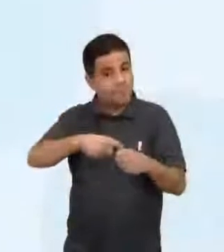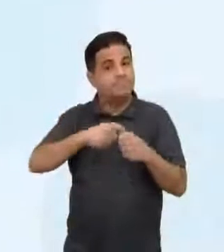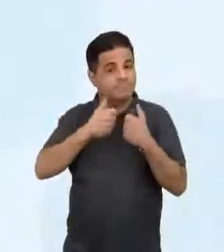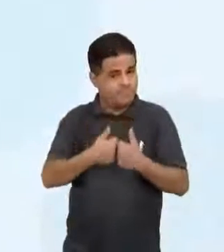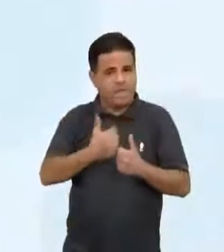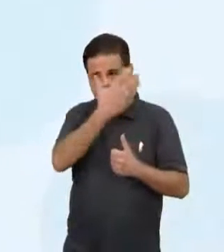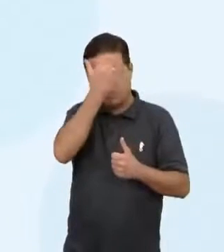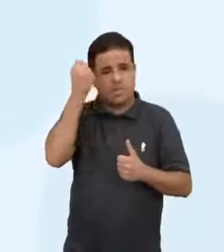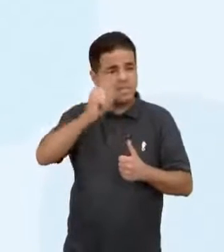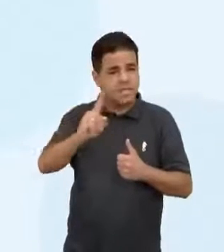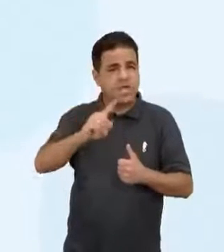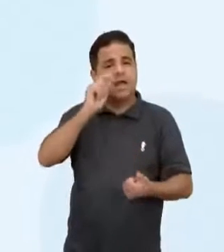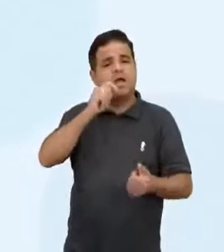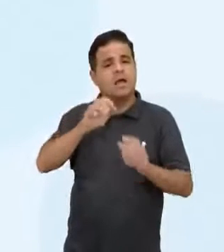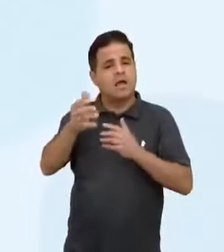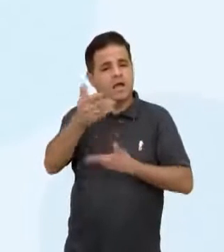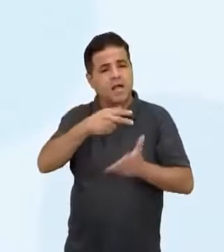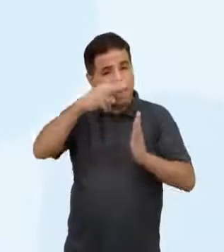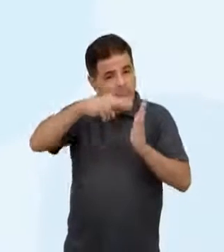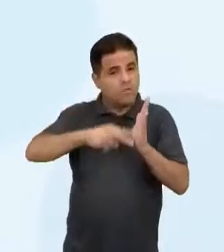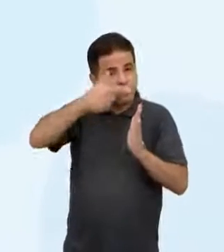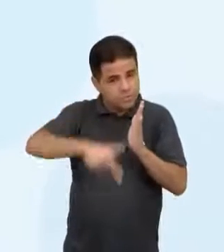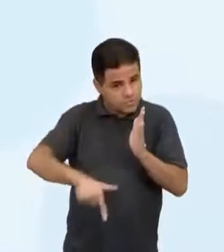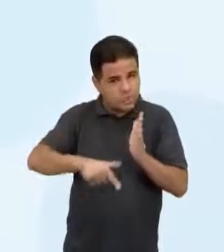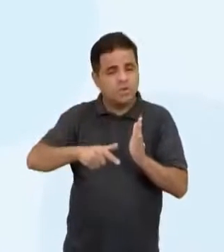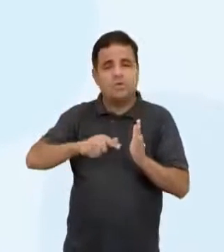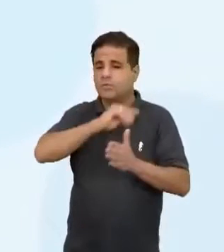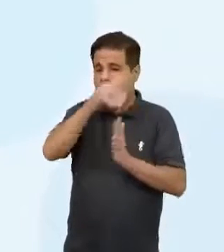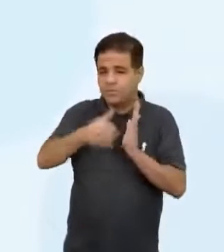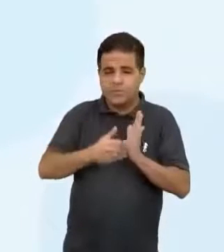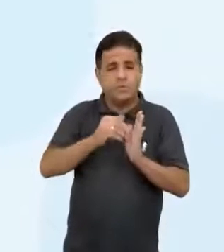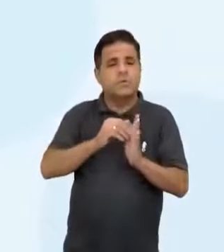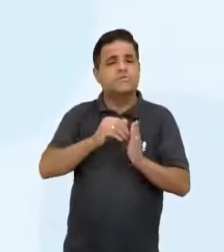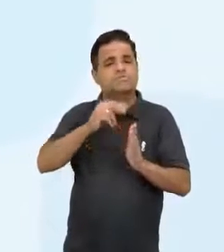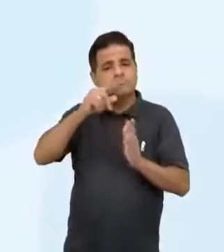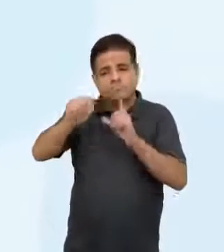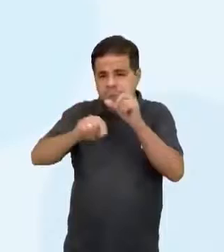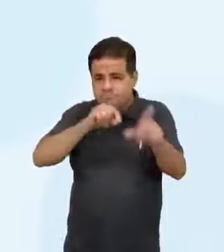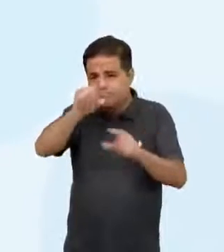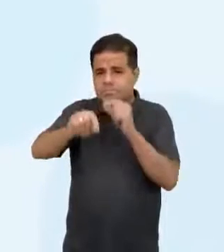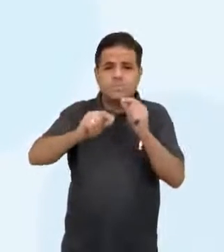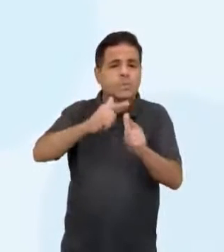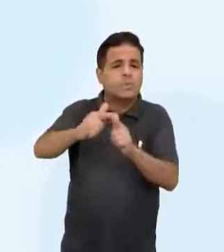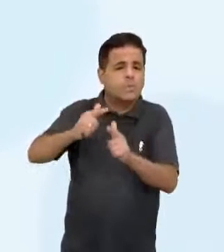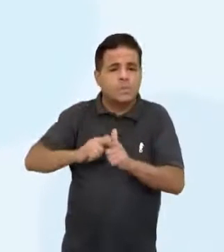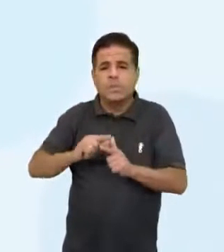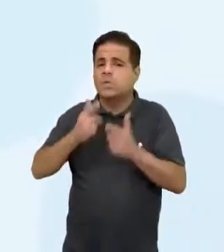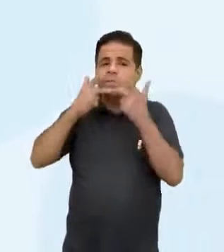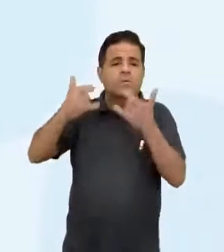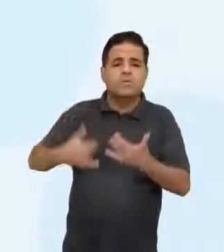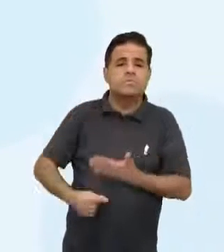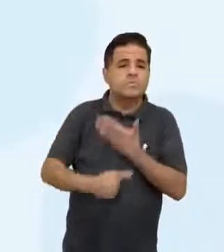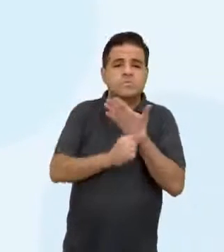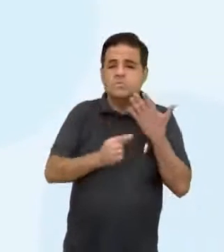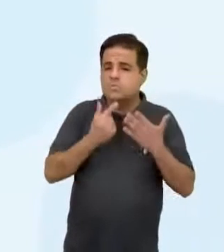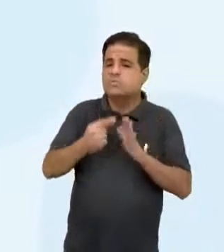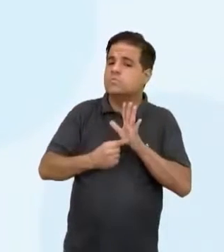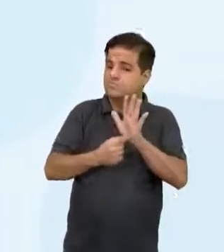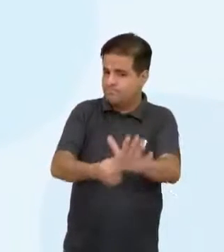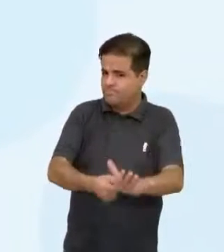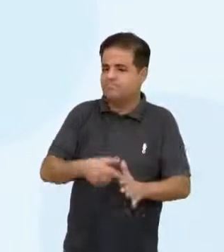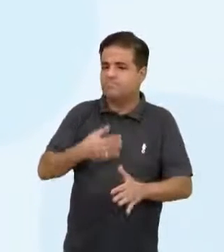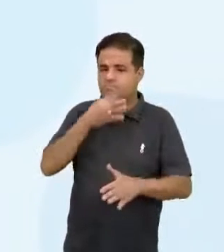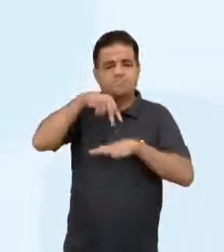não esqueça, faça uma releitura integral do artigo e selecione os problemas citados pelo autor e apresente